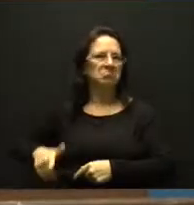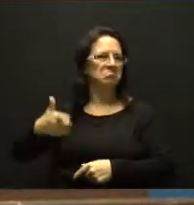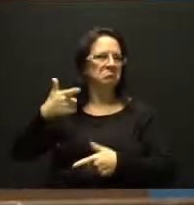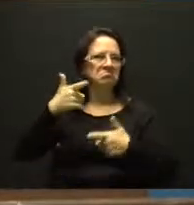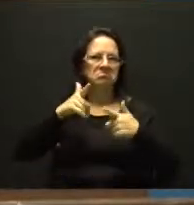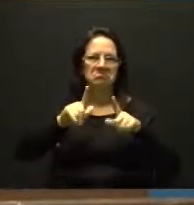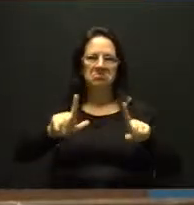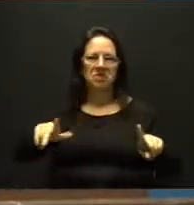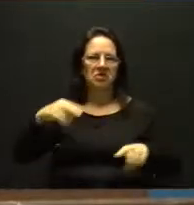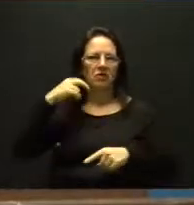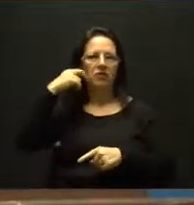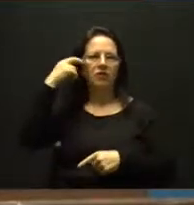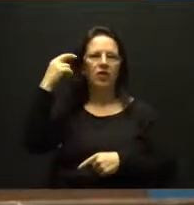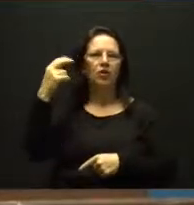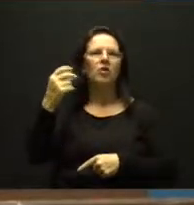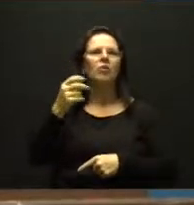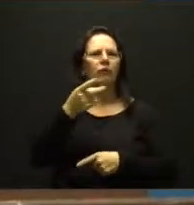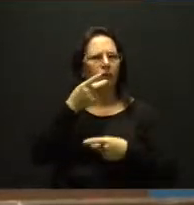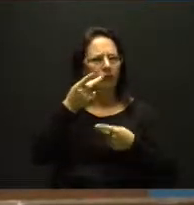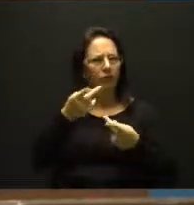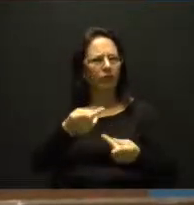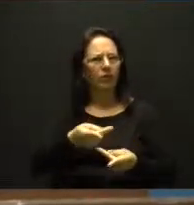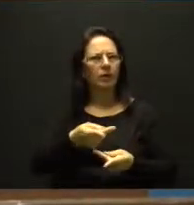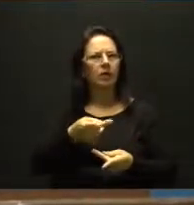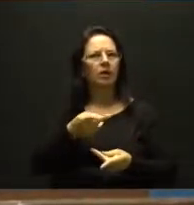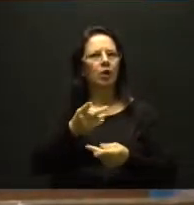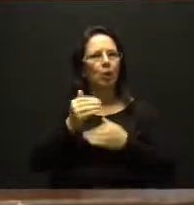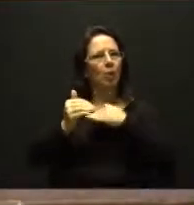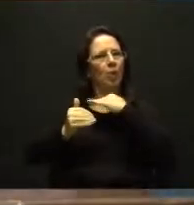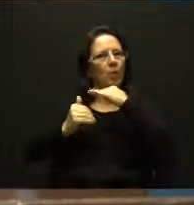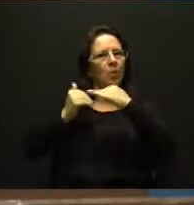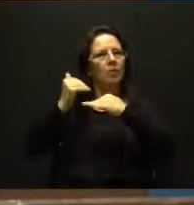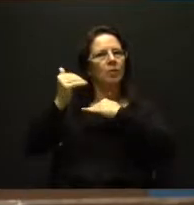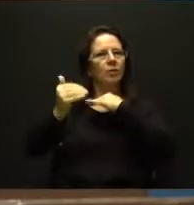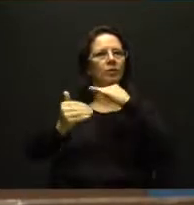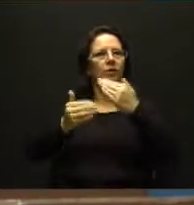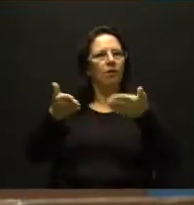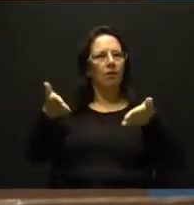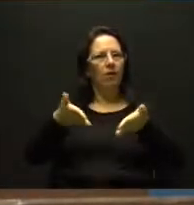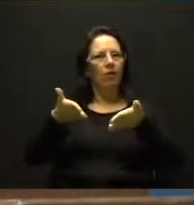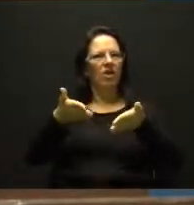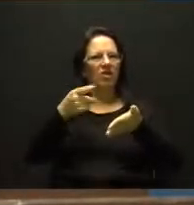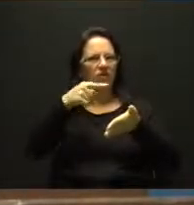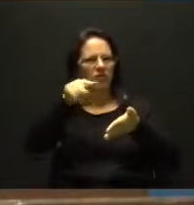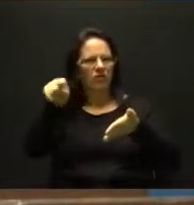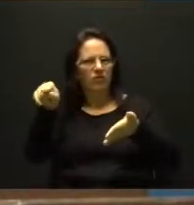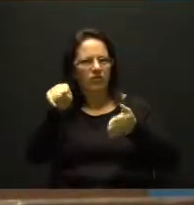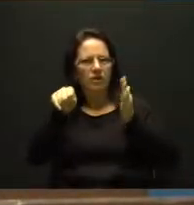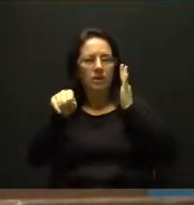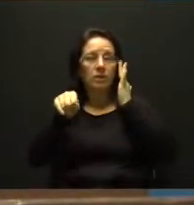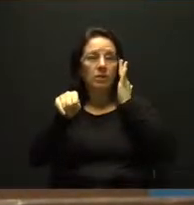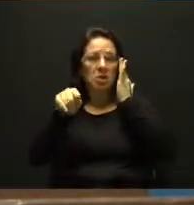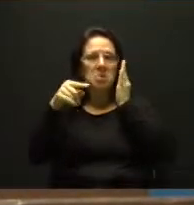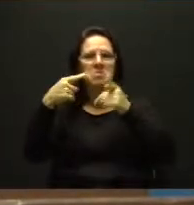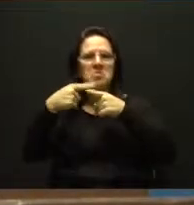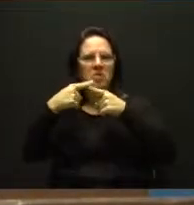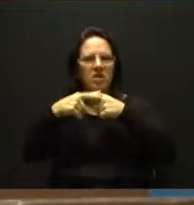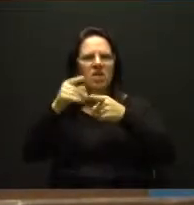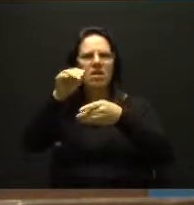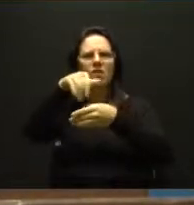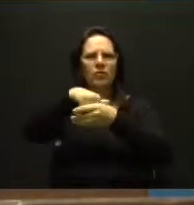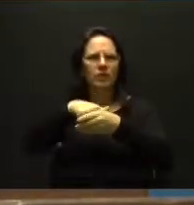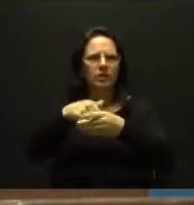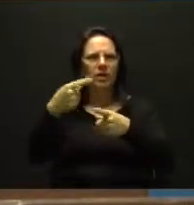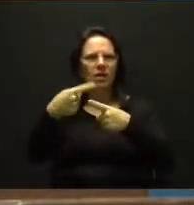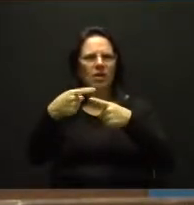nenhuma de falar porque eu vou repetir eu construir agora é assim quando vossa excelência se estou aqui porque que eu voltei na